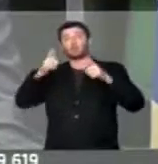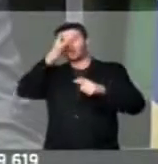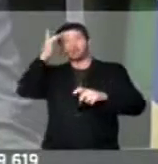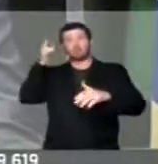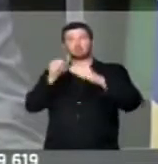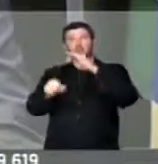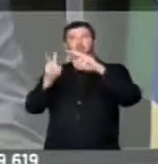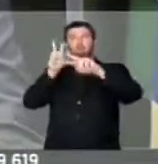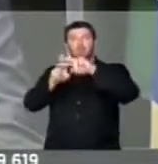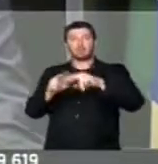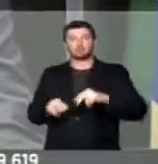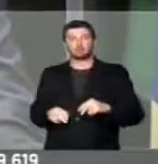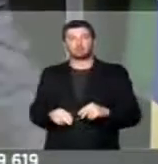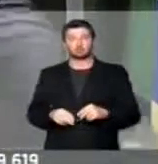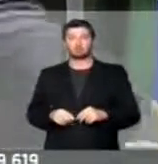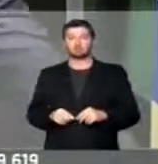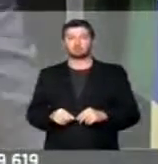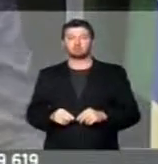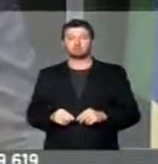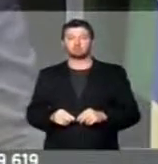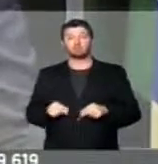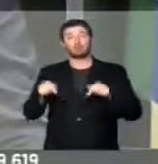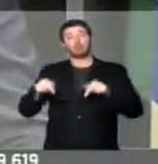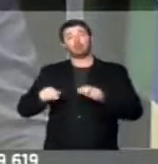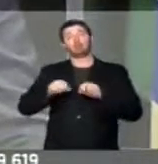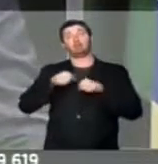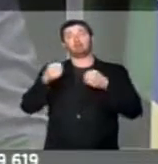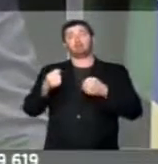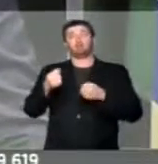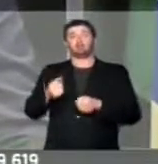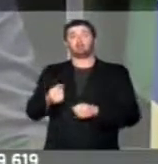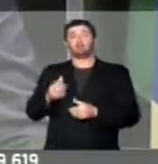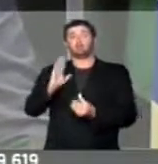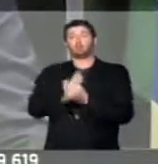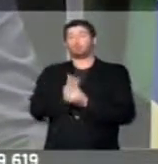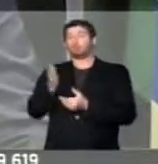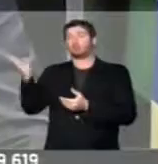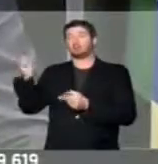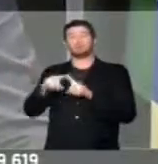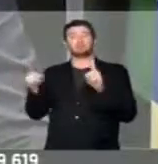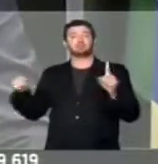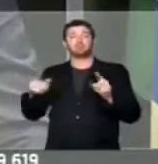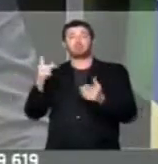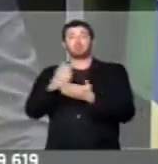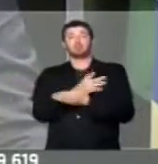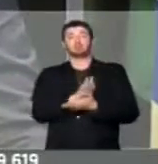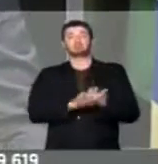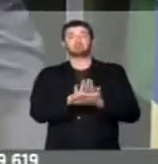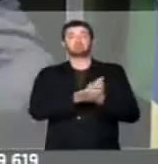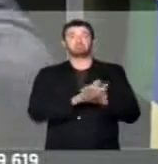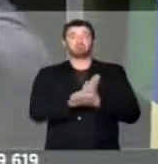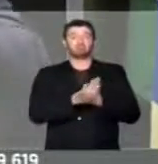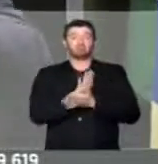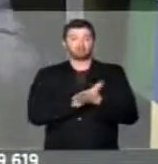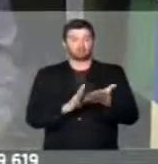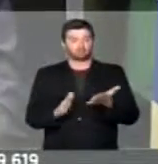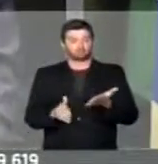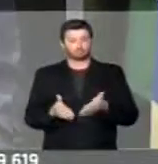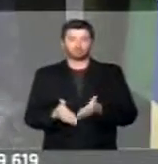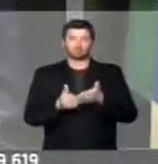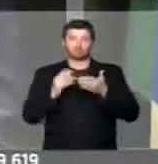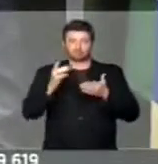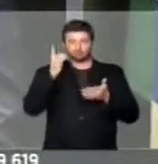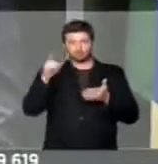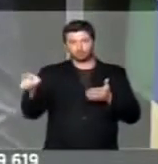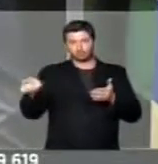é na cadeia e aqueles que defendem esse processo como se nada tivesse acontecendo quero pedir